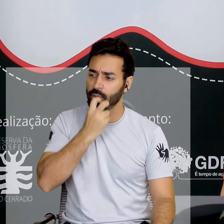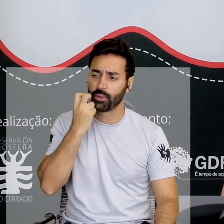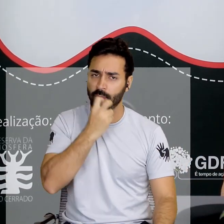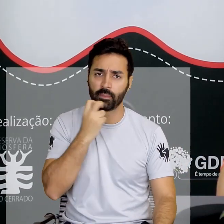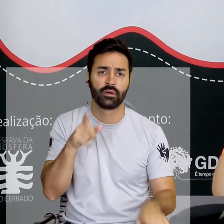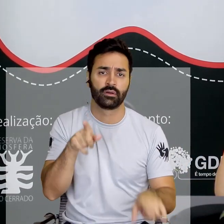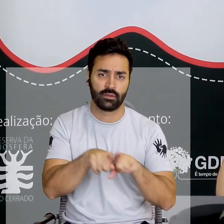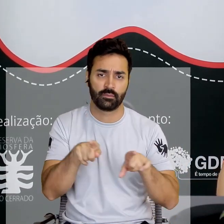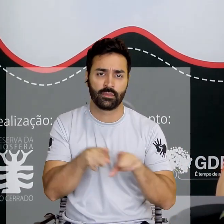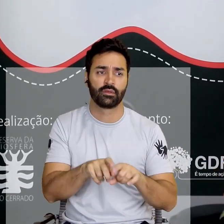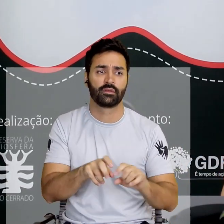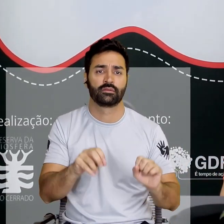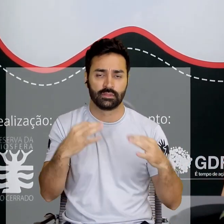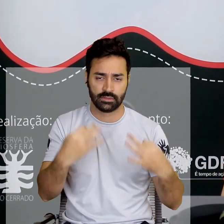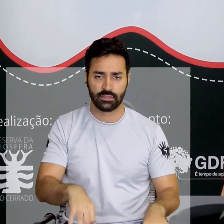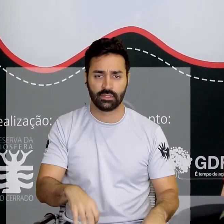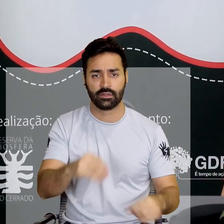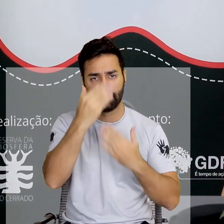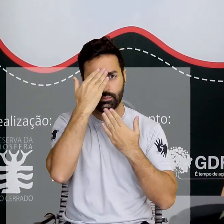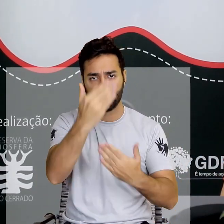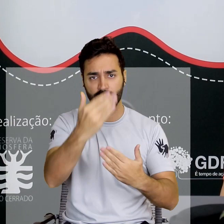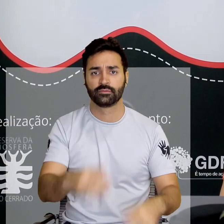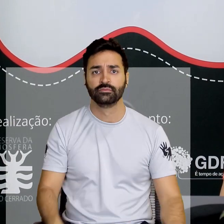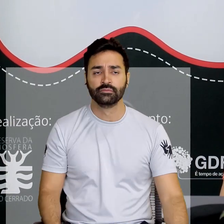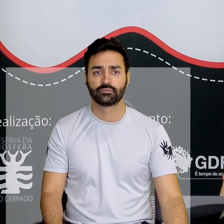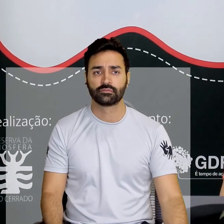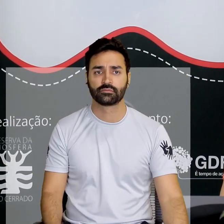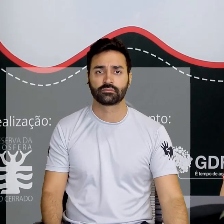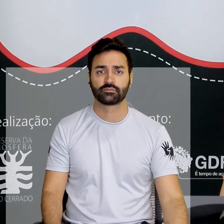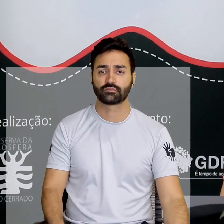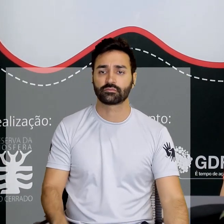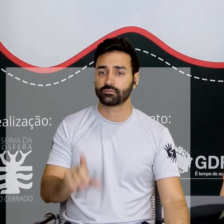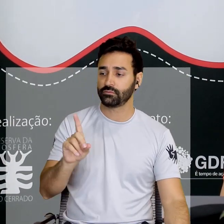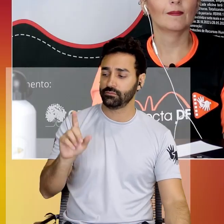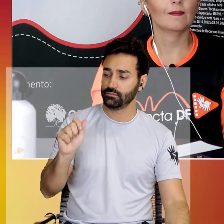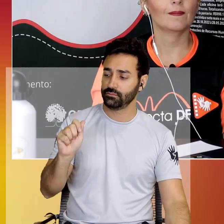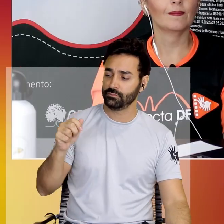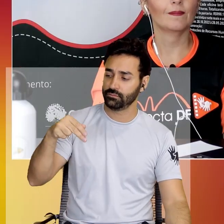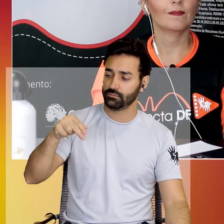Tá certo, obrigada. Por nada. Daniele.